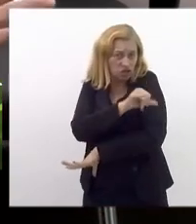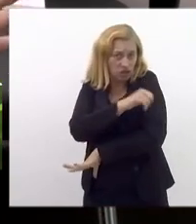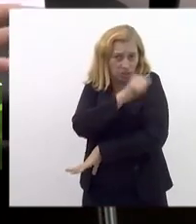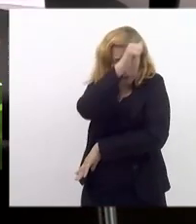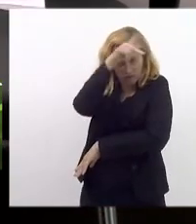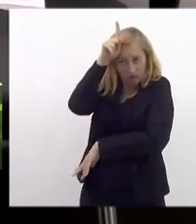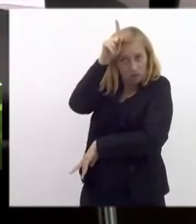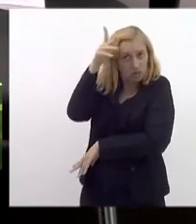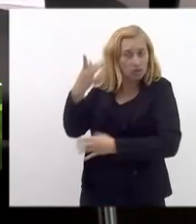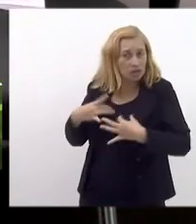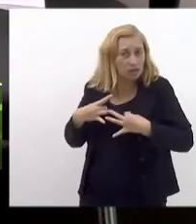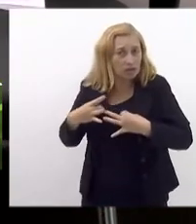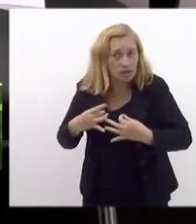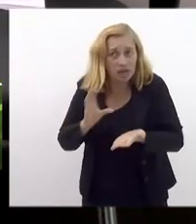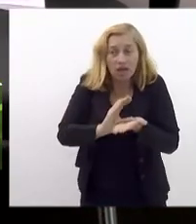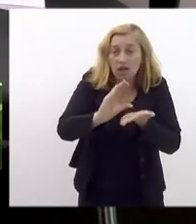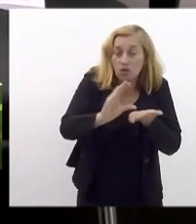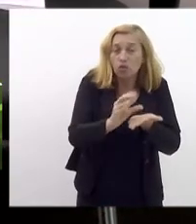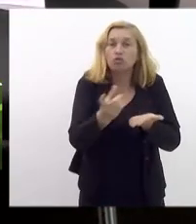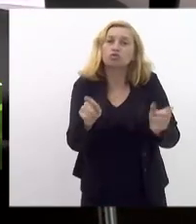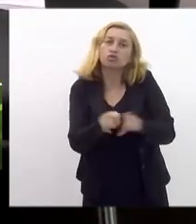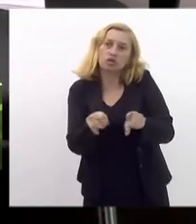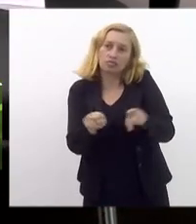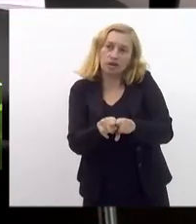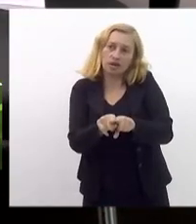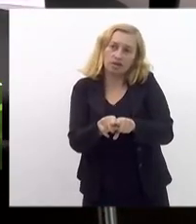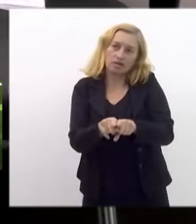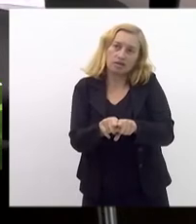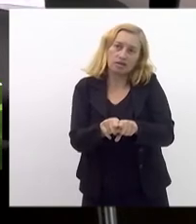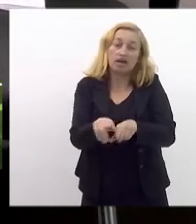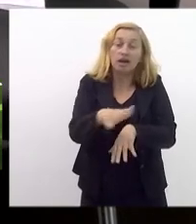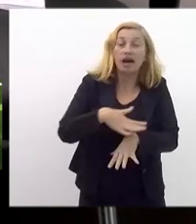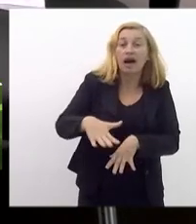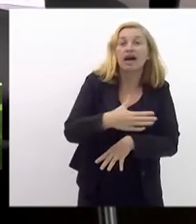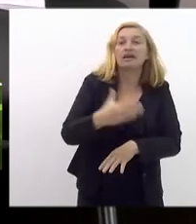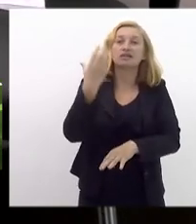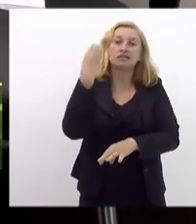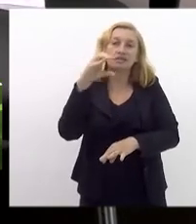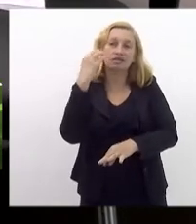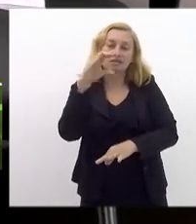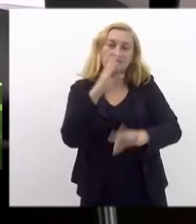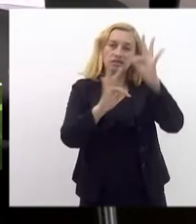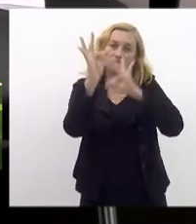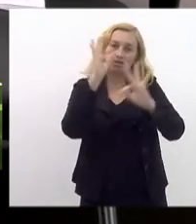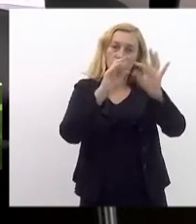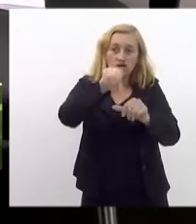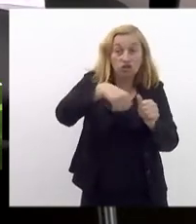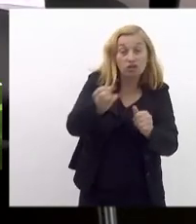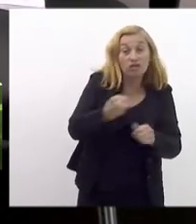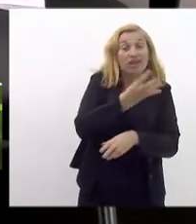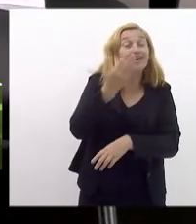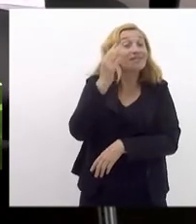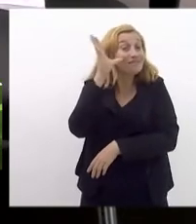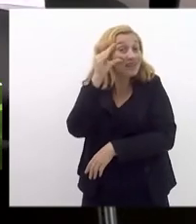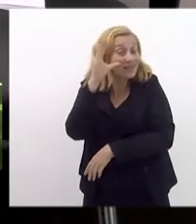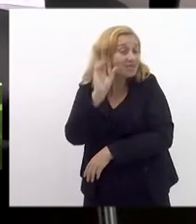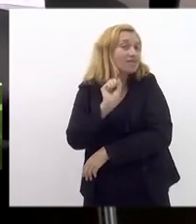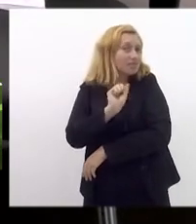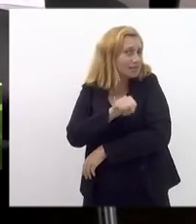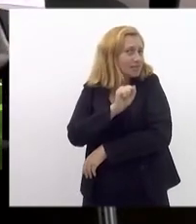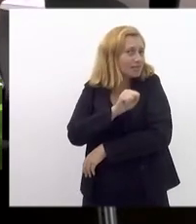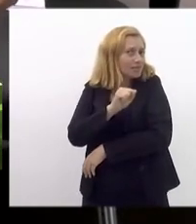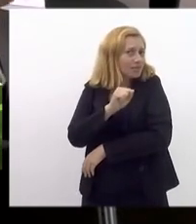maneira disponibilizam recursos também para a área de ciência, tecnologia e inovação, e seria interessante,